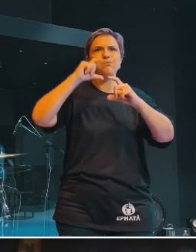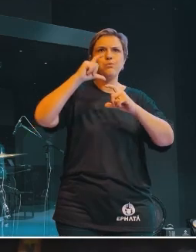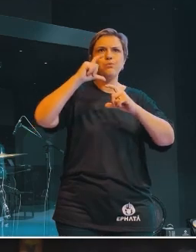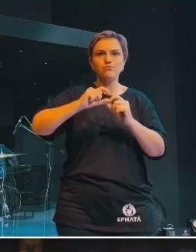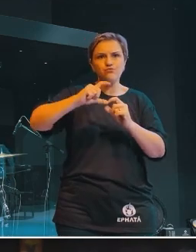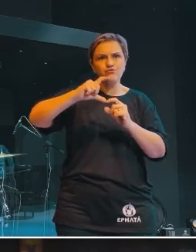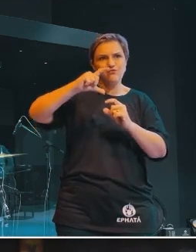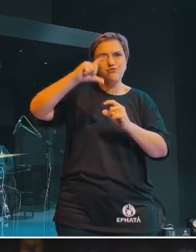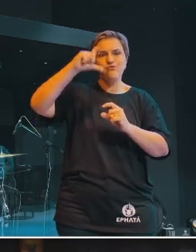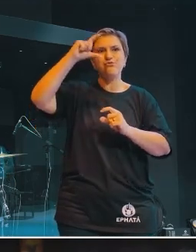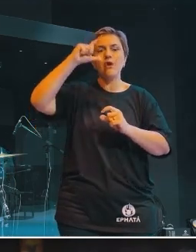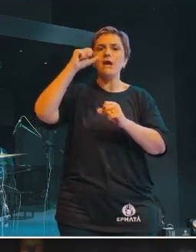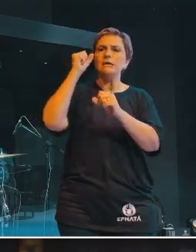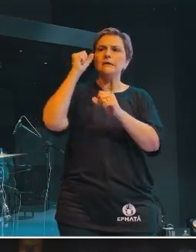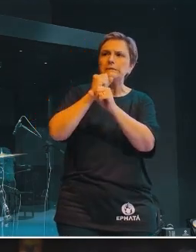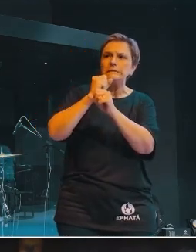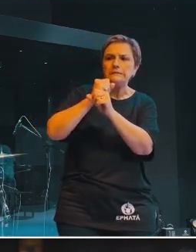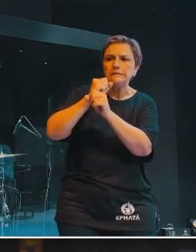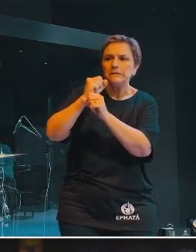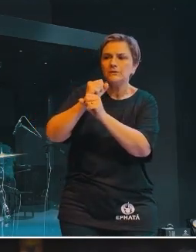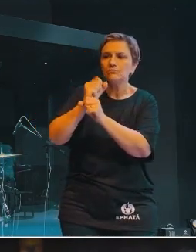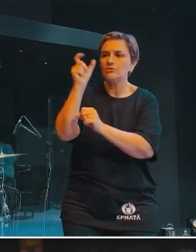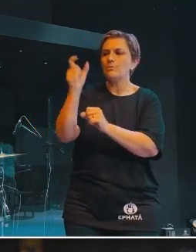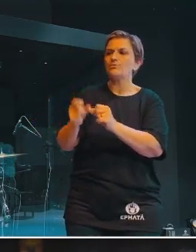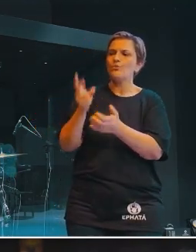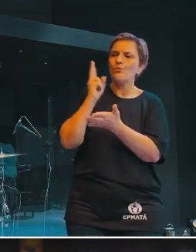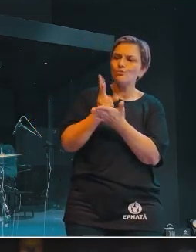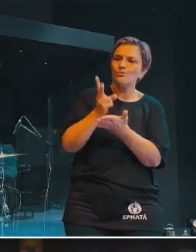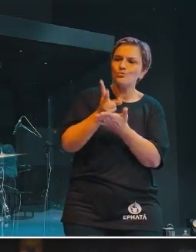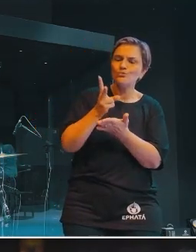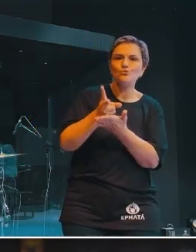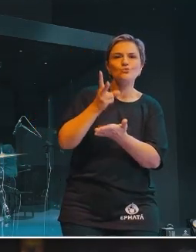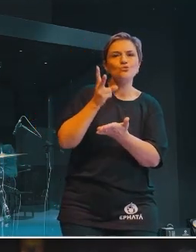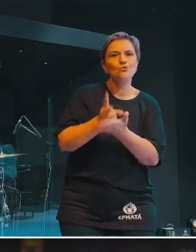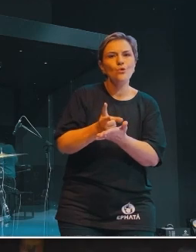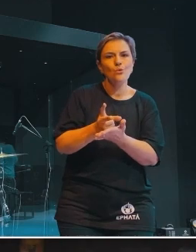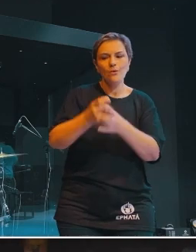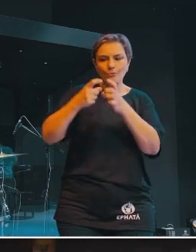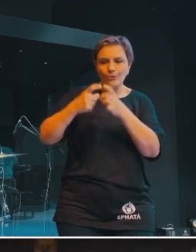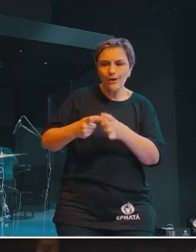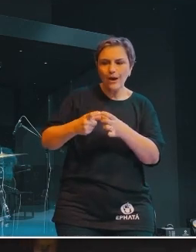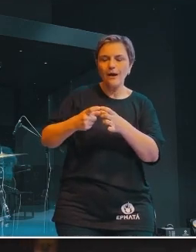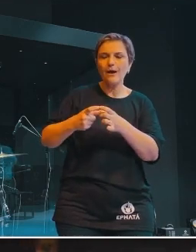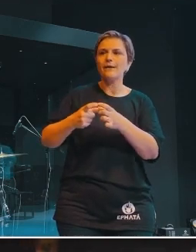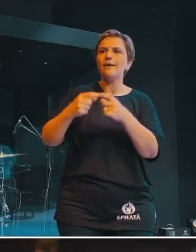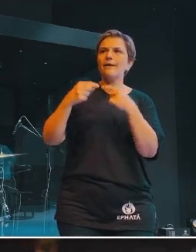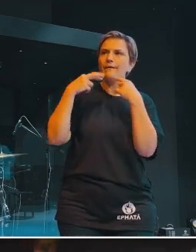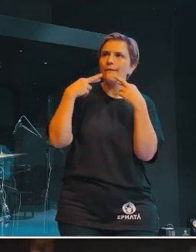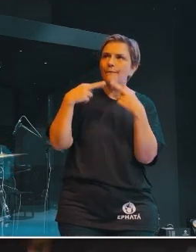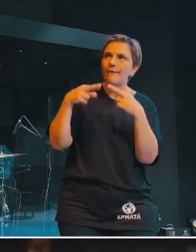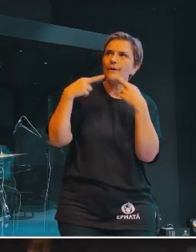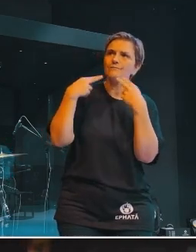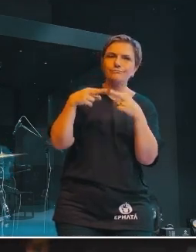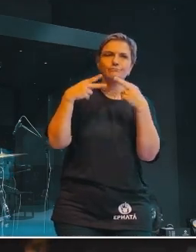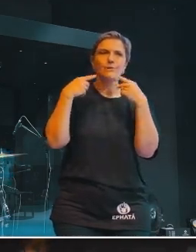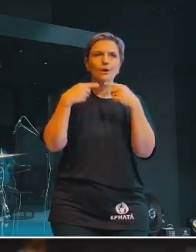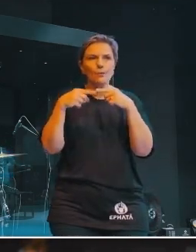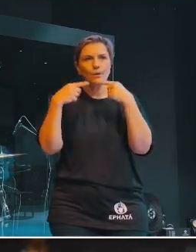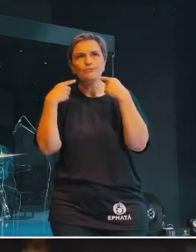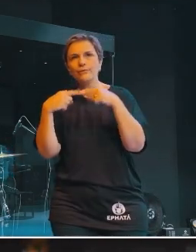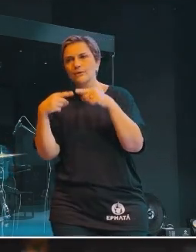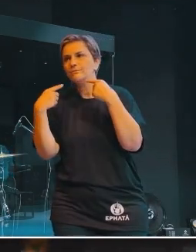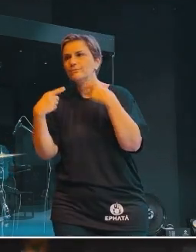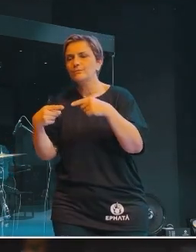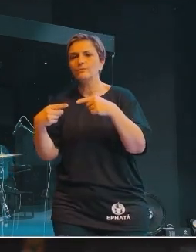Passa ano, vem ano, e a pessoa continua parada no mesmo lugar, reclamando dos mesmos problemas, falando